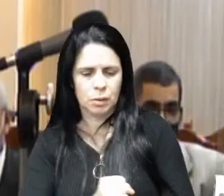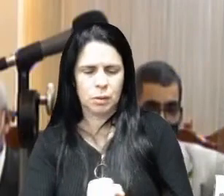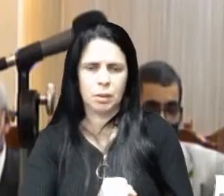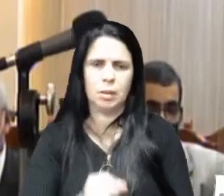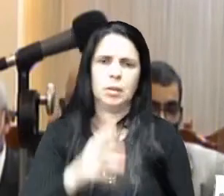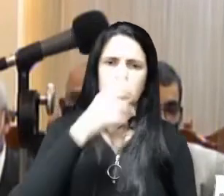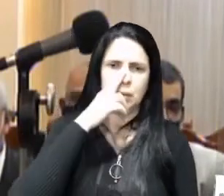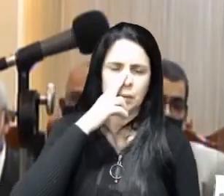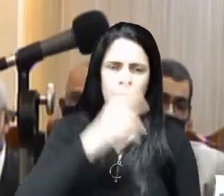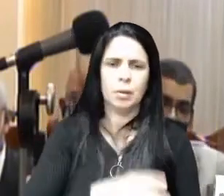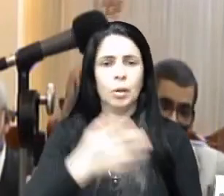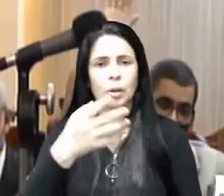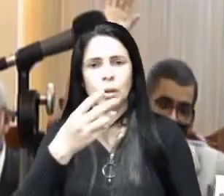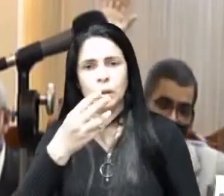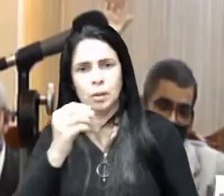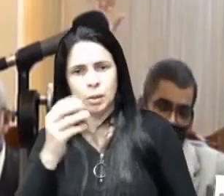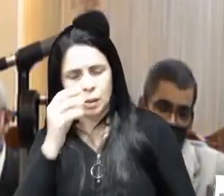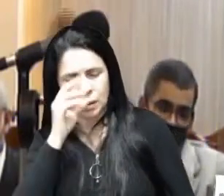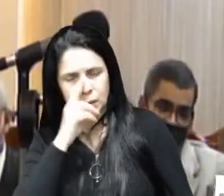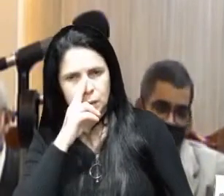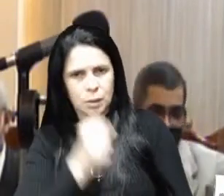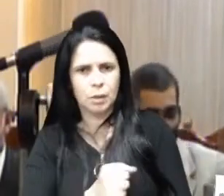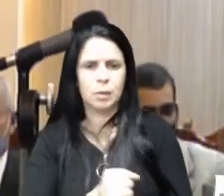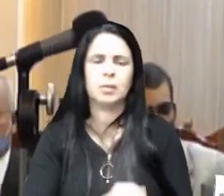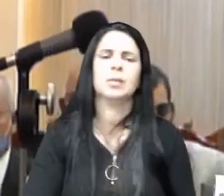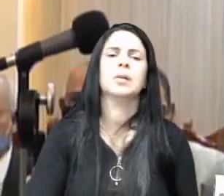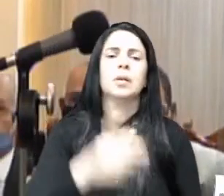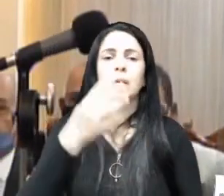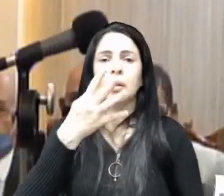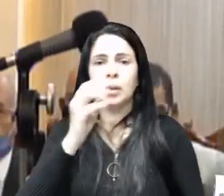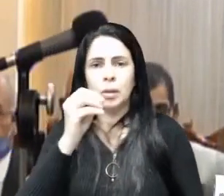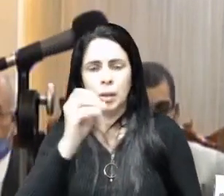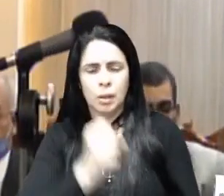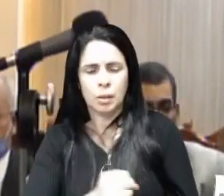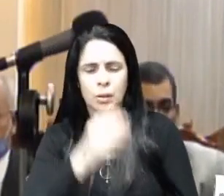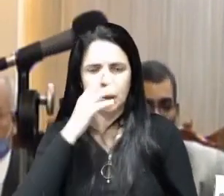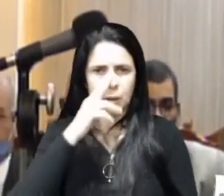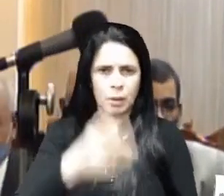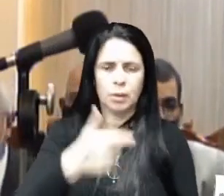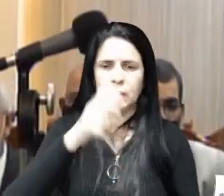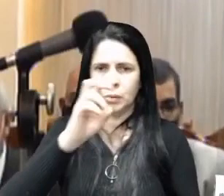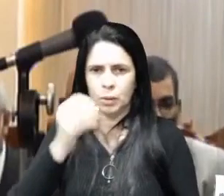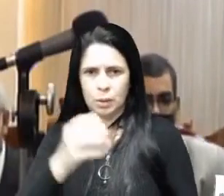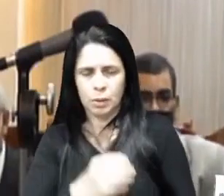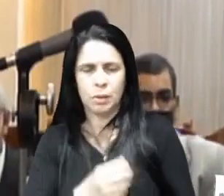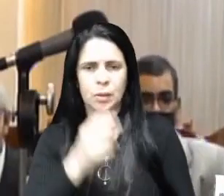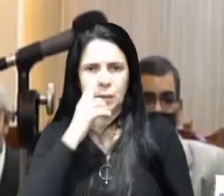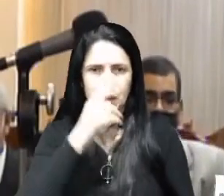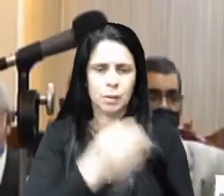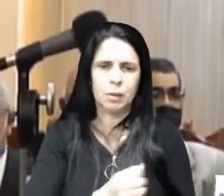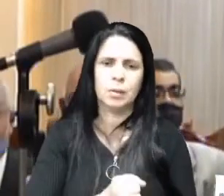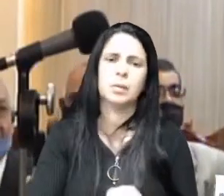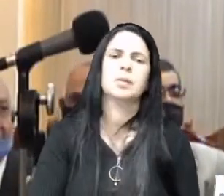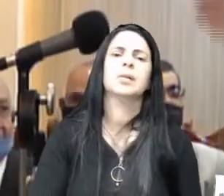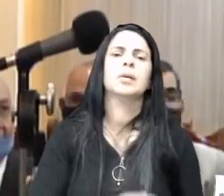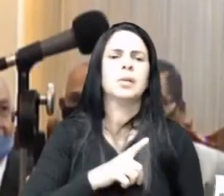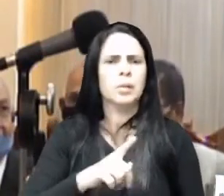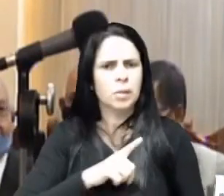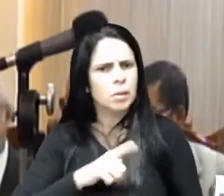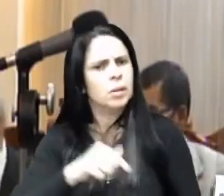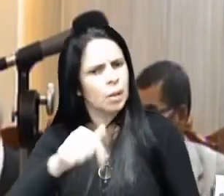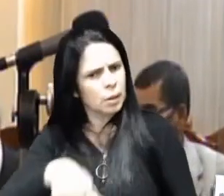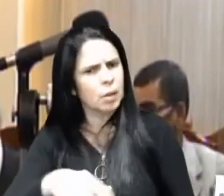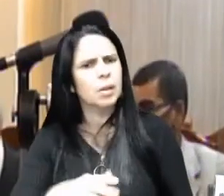crente, 40 anos de crente, 50 anos de crente, 80 anos de crente, tem gente aqui que tem 80